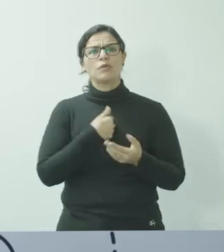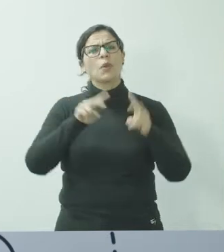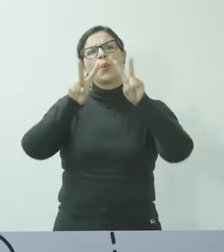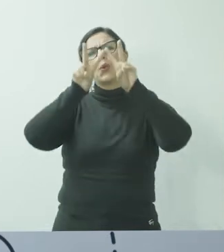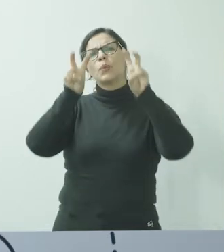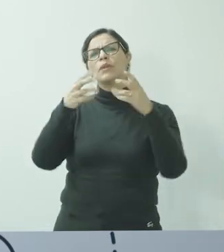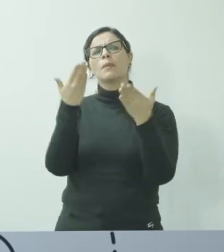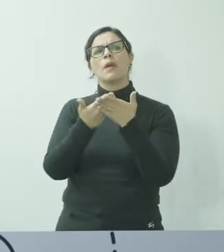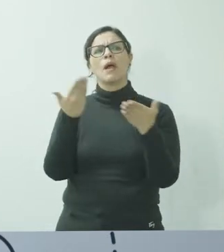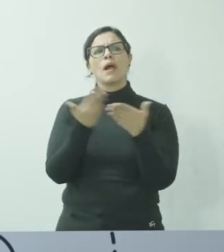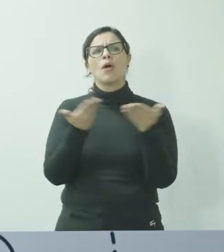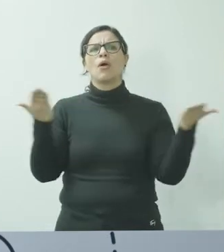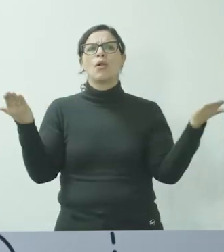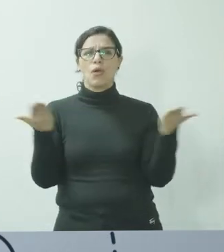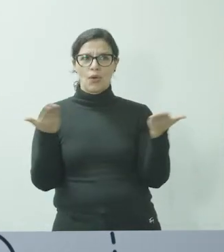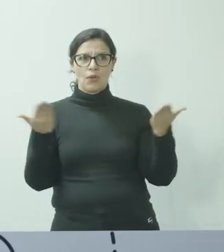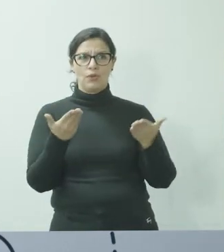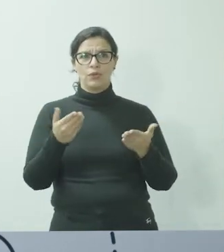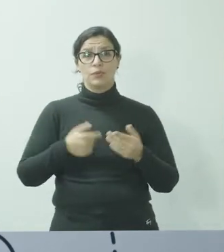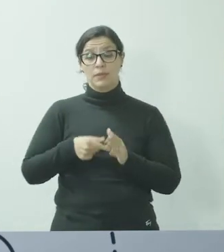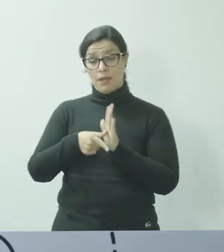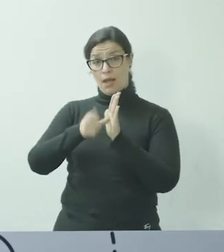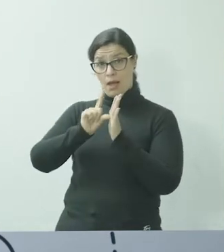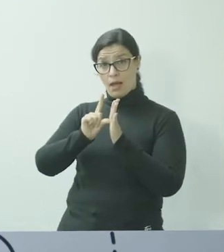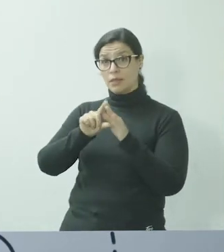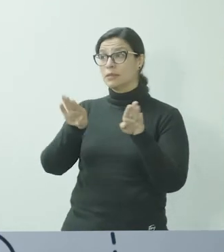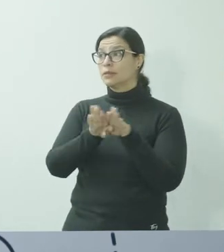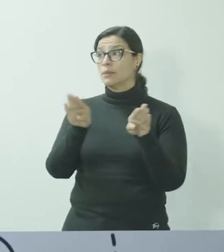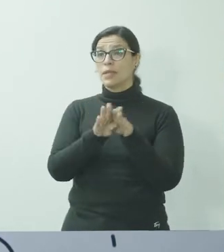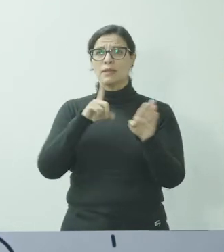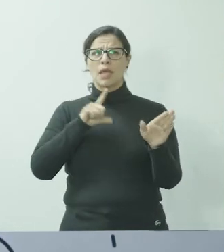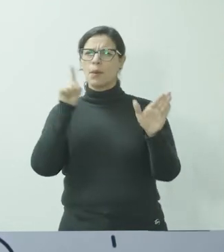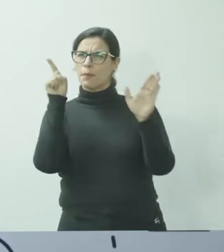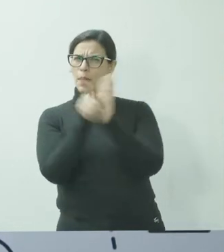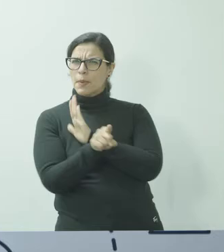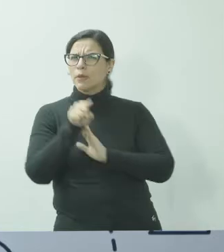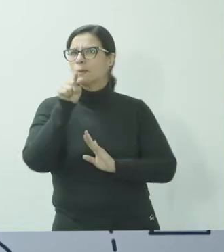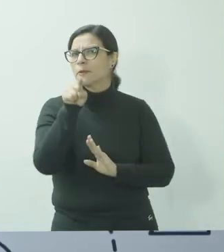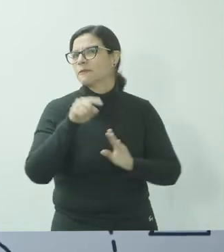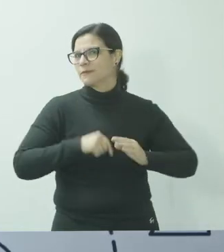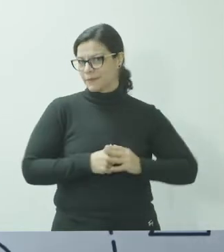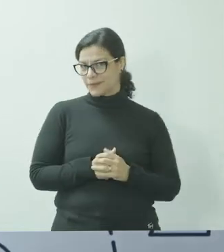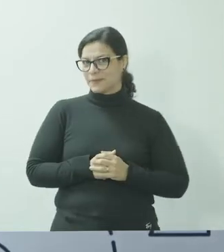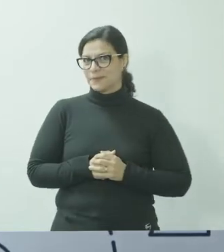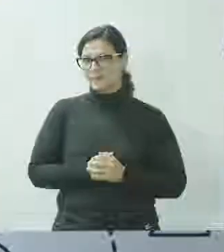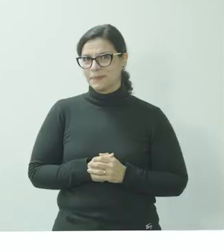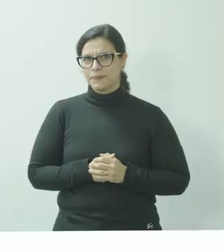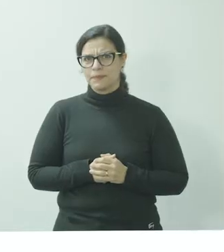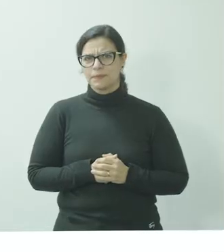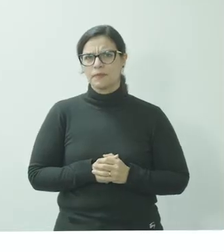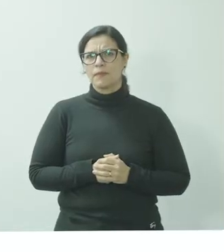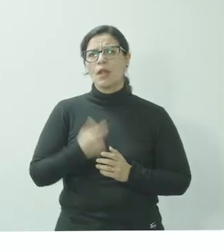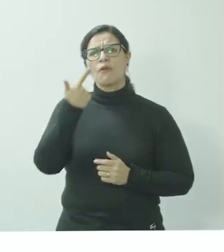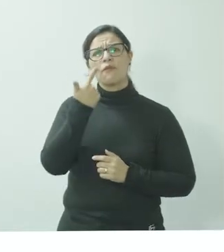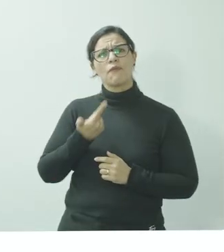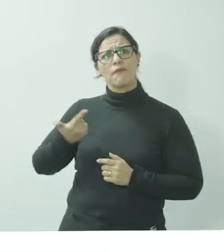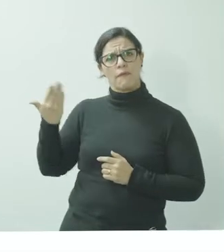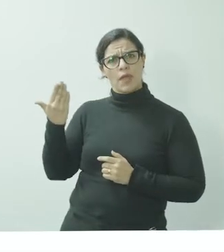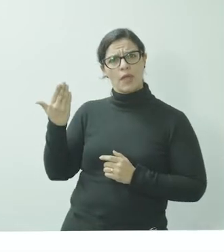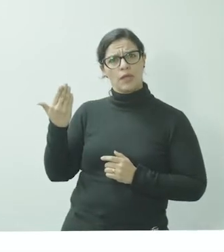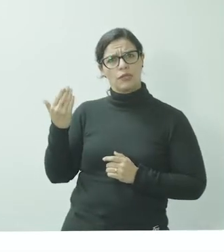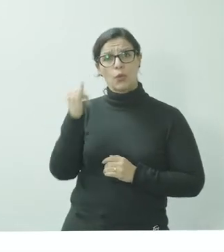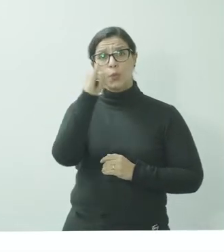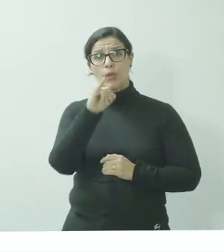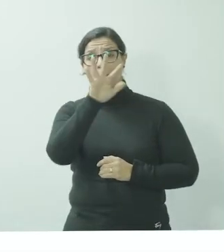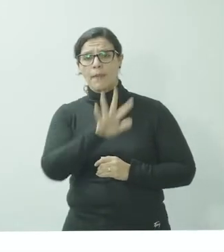vamos ao tema da aula de hoje mas antes eu tenho uma perguntinha para te fazer o que essas